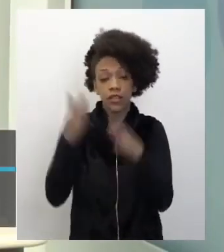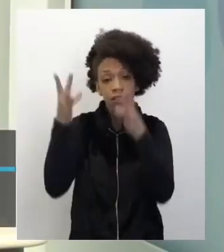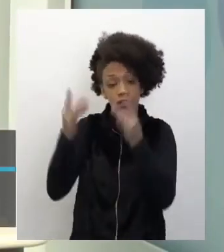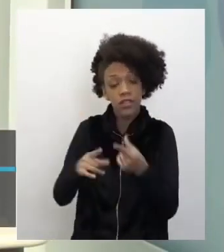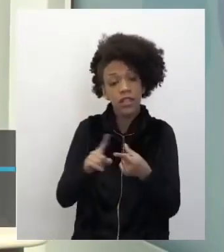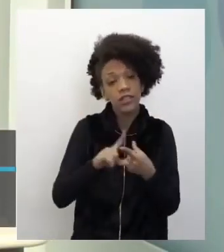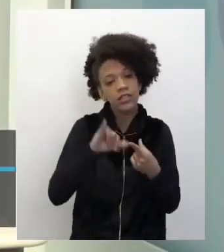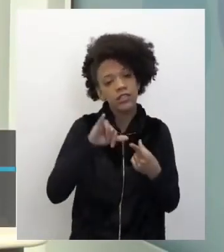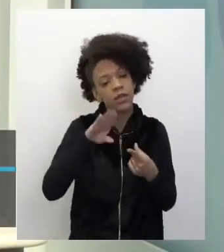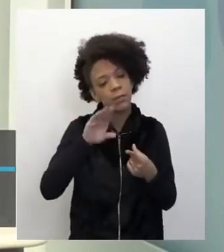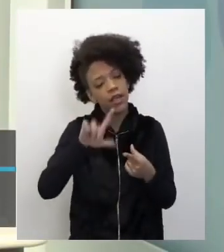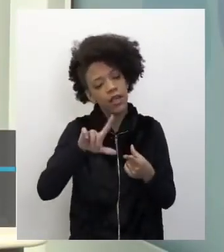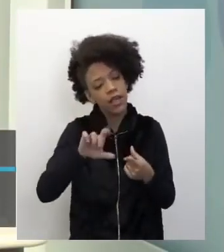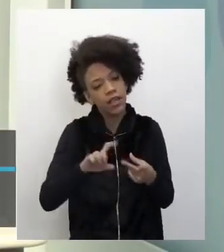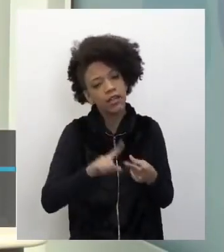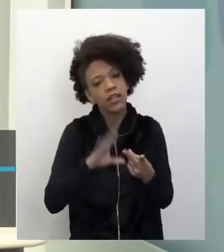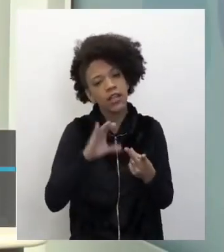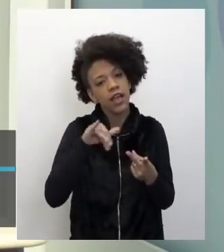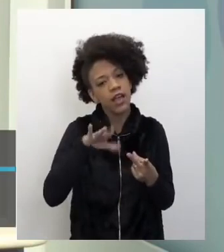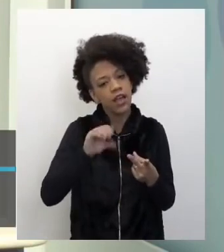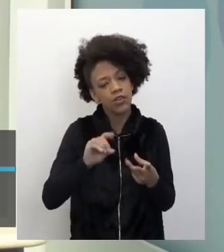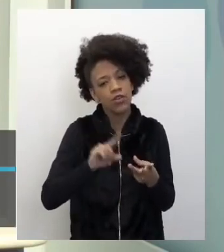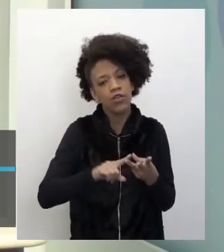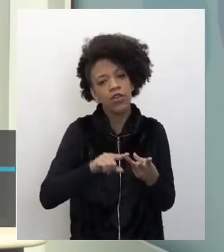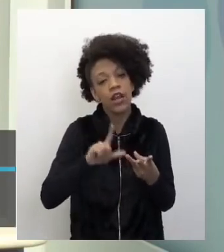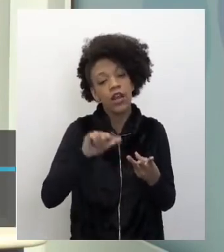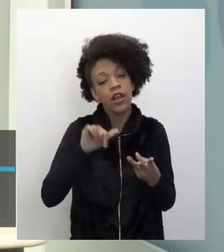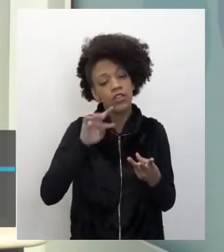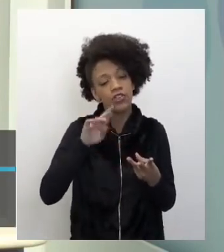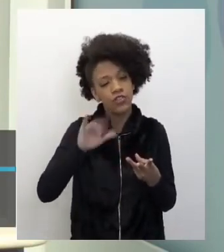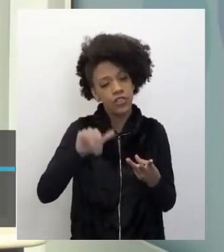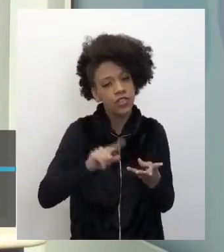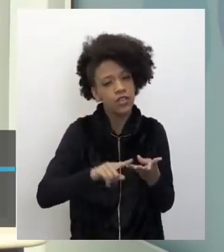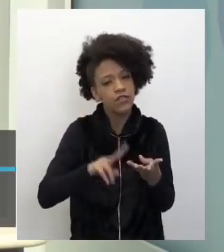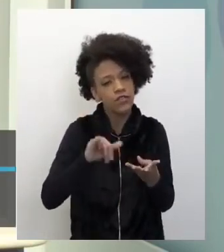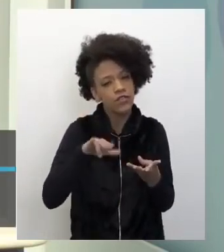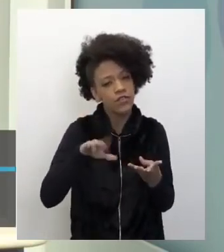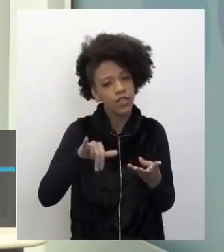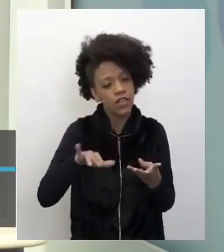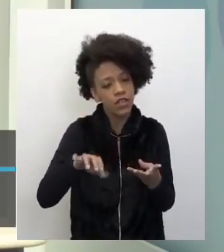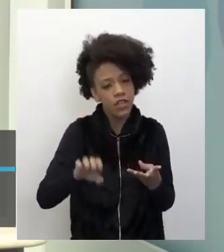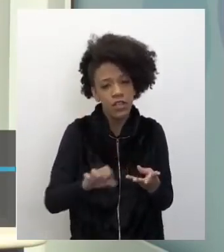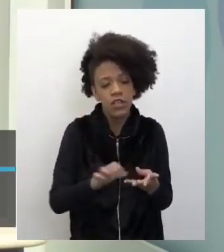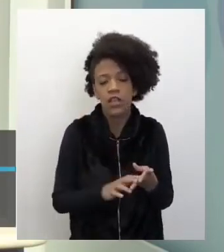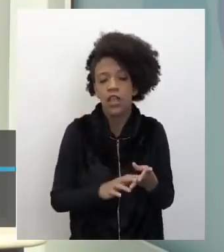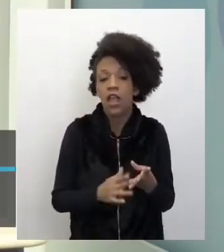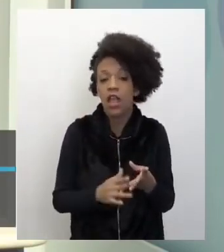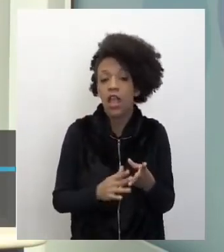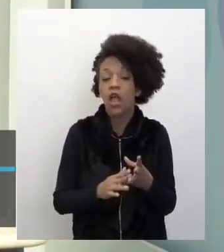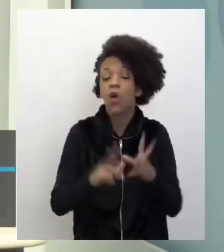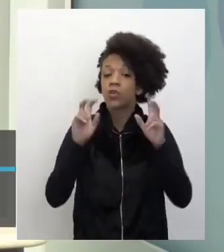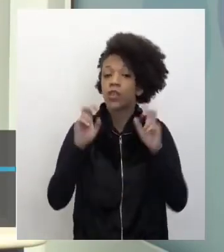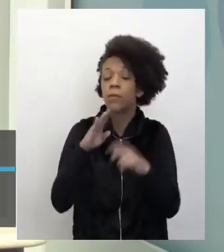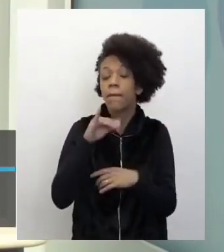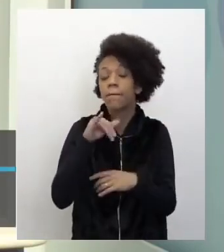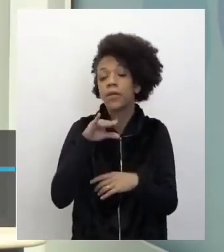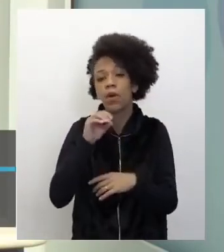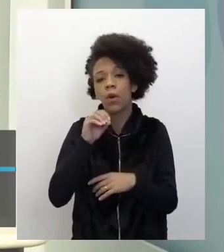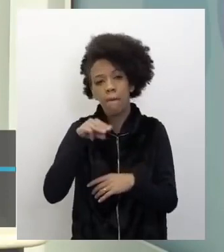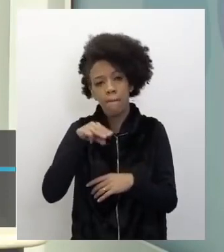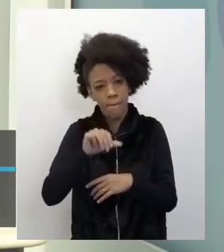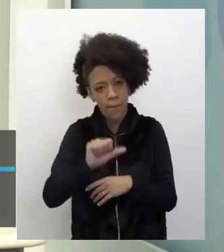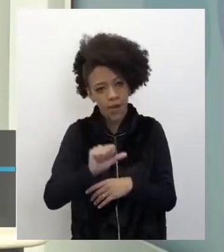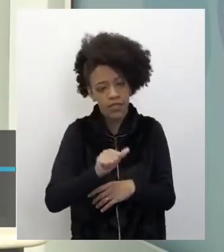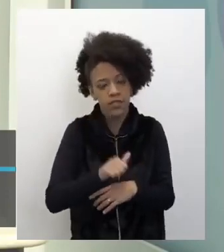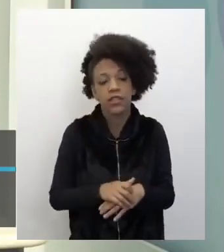o Caio, a Letícia, a Viviane responderam que o tema é biomas. A Letícia,